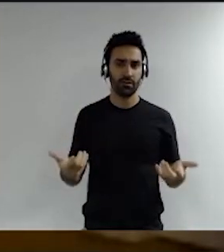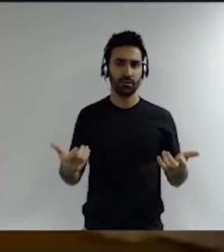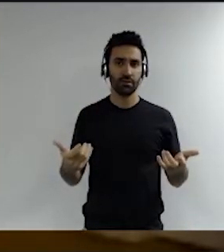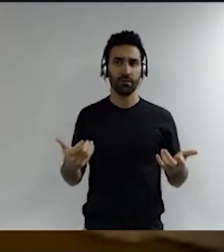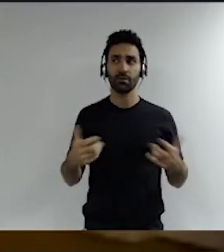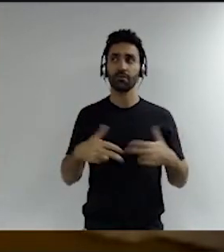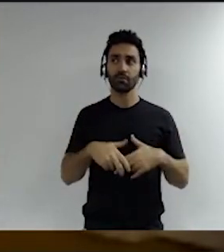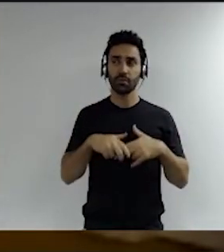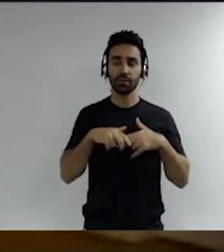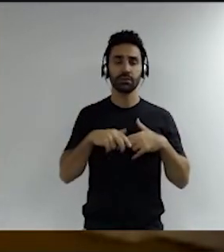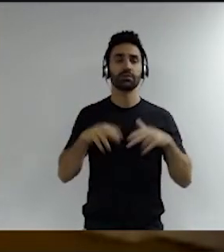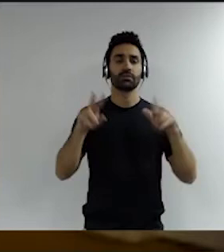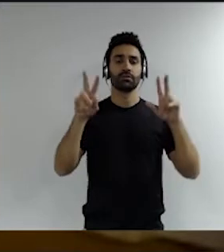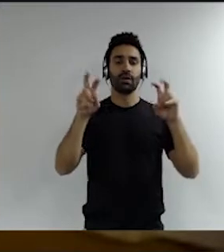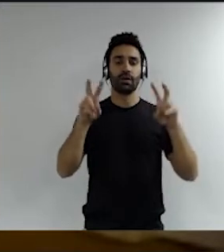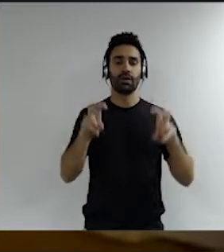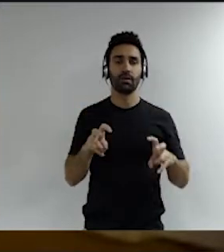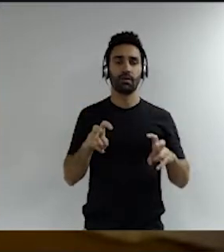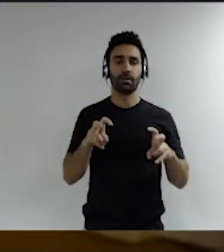sistema